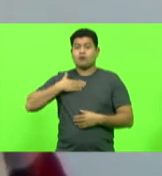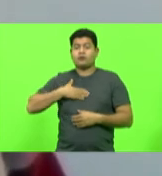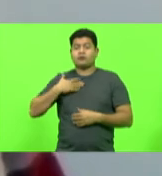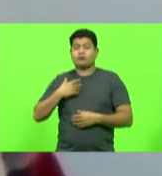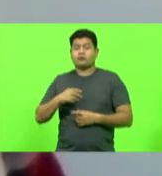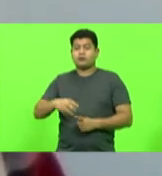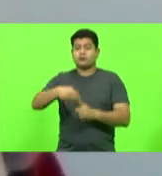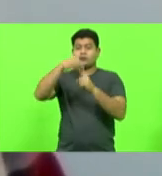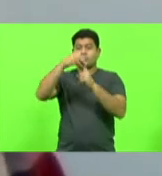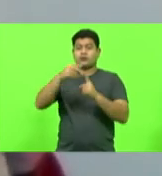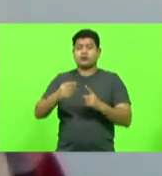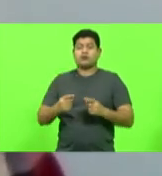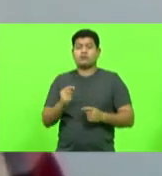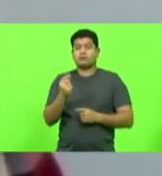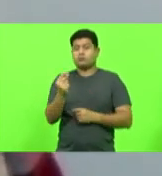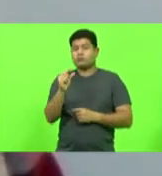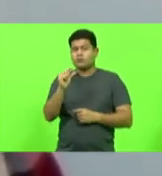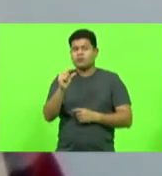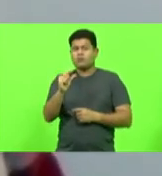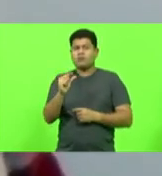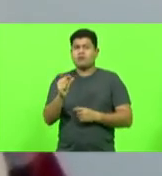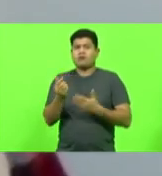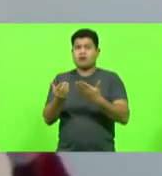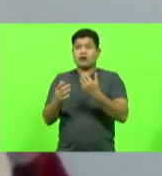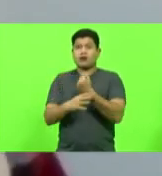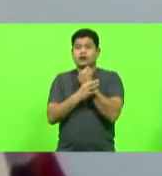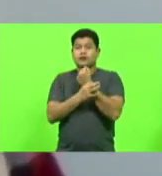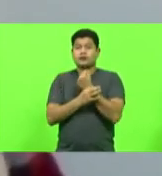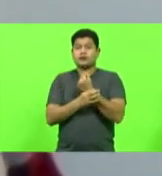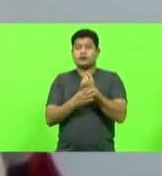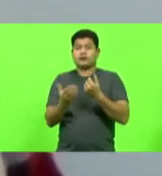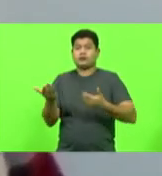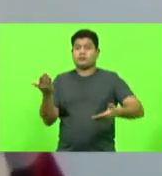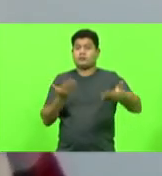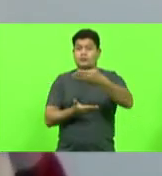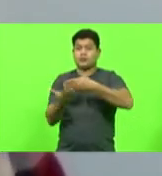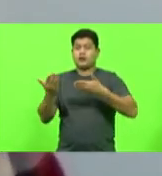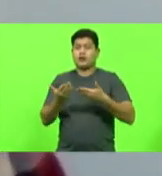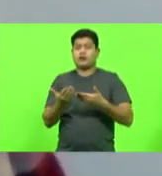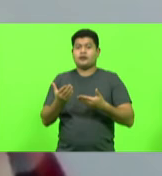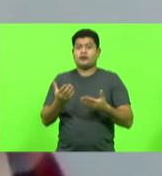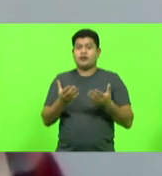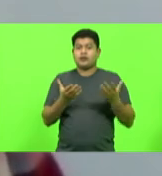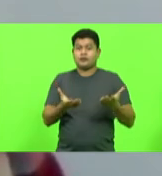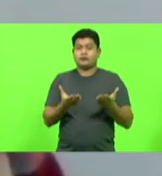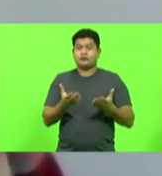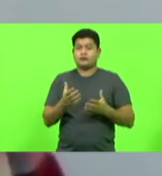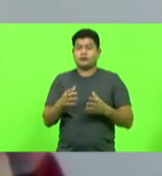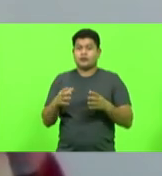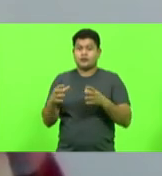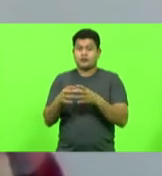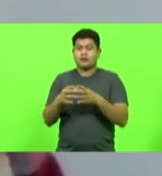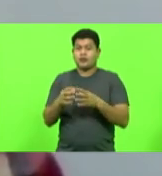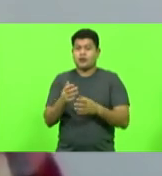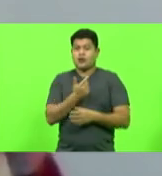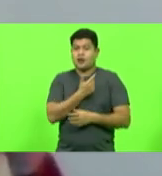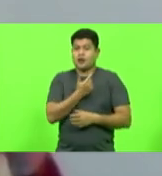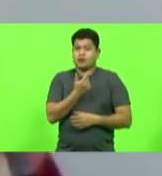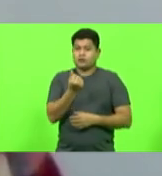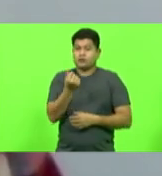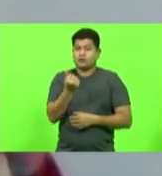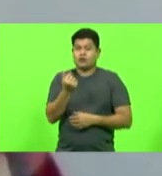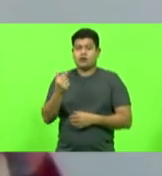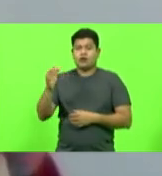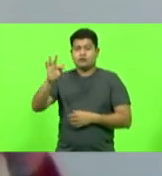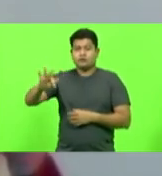pouquinho a importância, né, da garantia da transferência da esfera federal continuada e dos recursos estaduais com